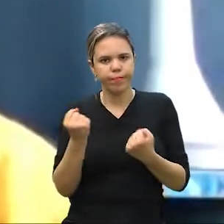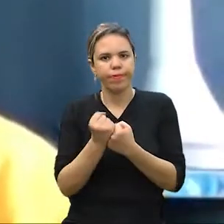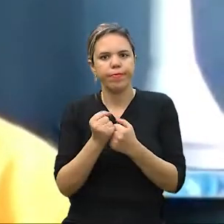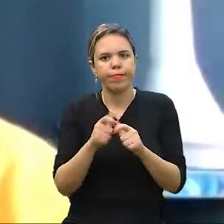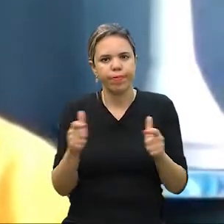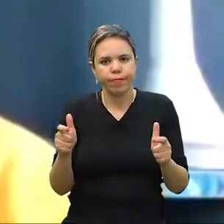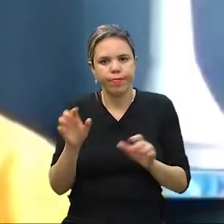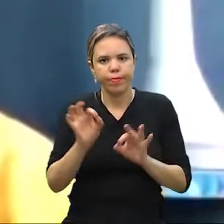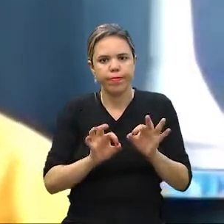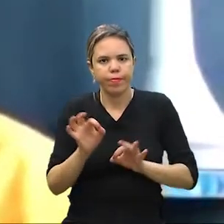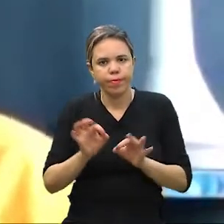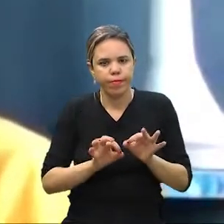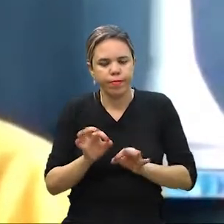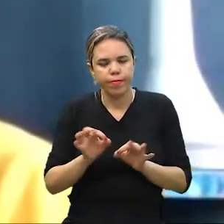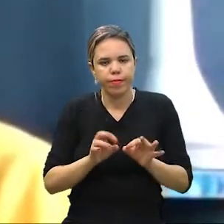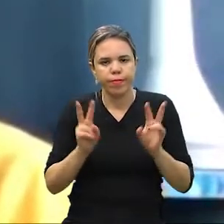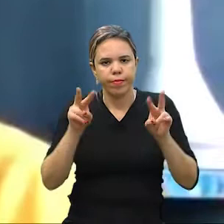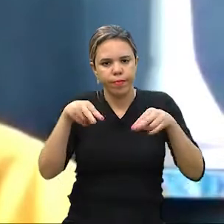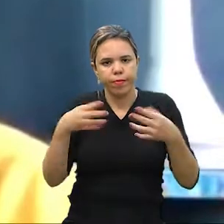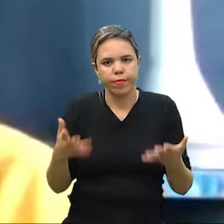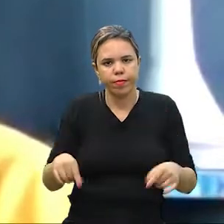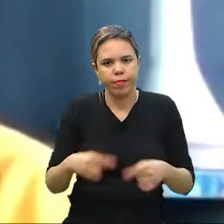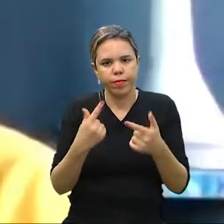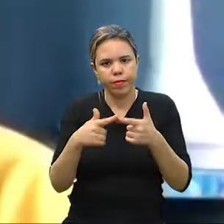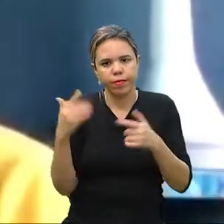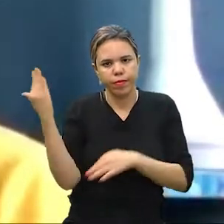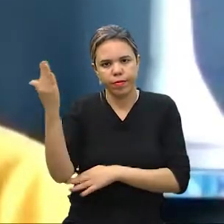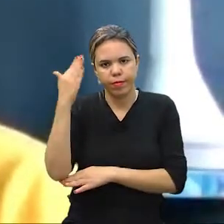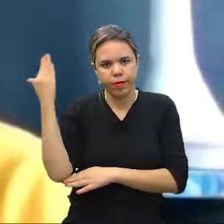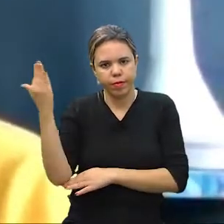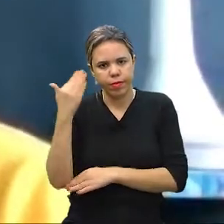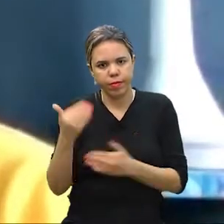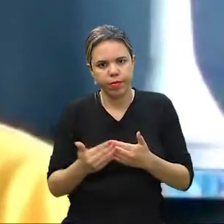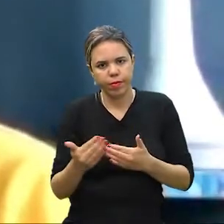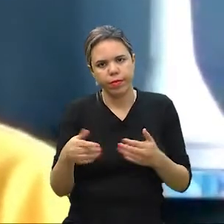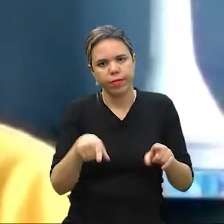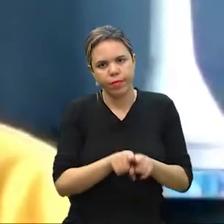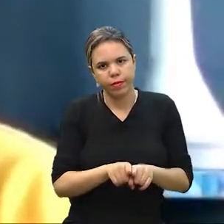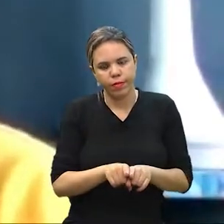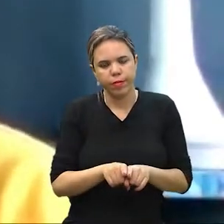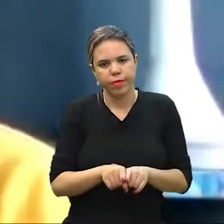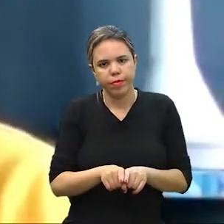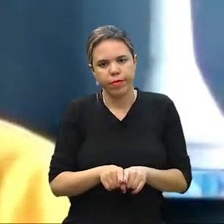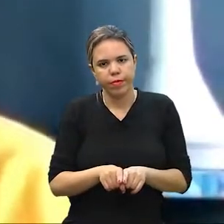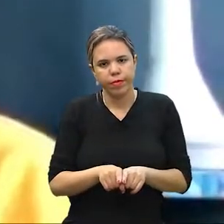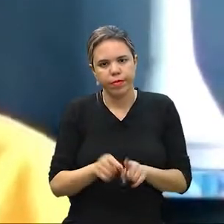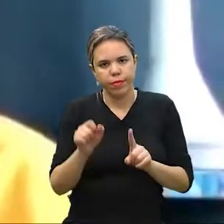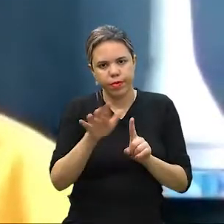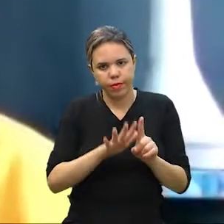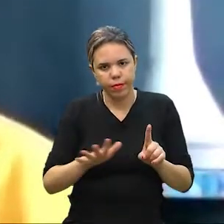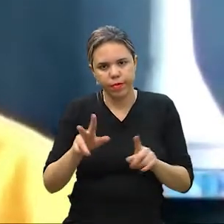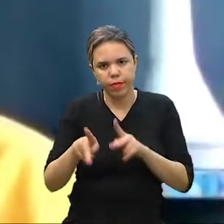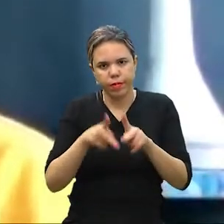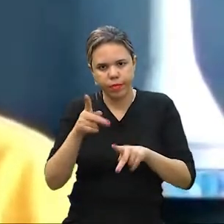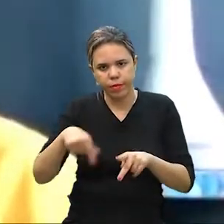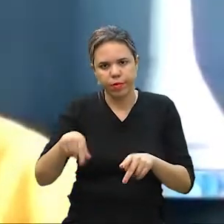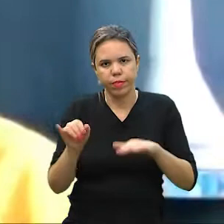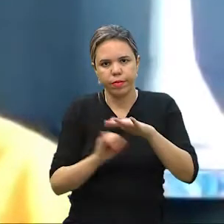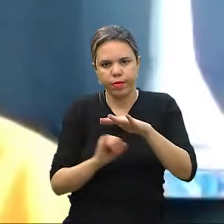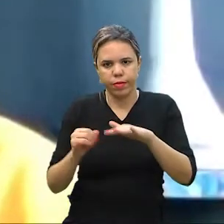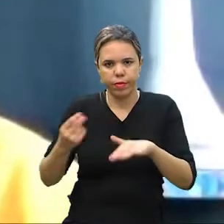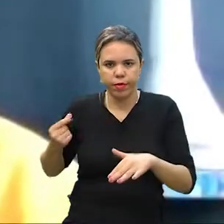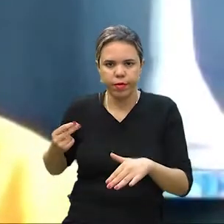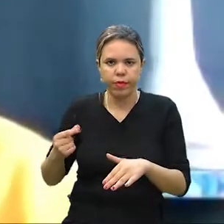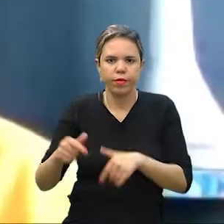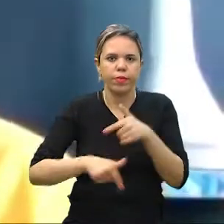de organizações que estão olhando para os desafios climáticos a partir também de uma lente social, mas organizações de longa data